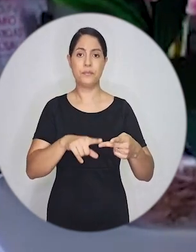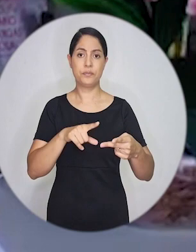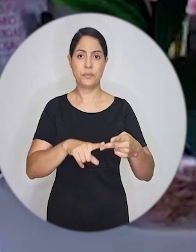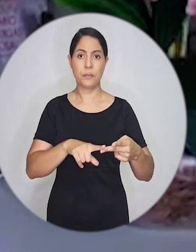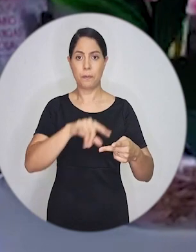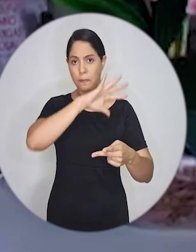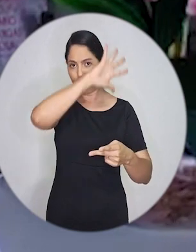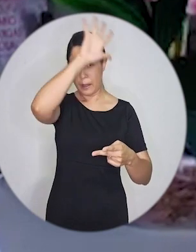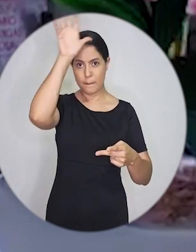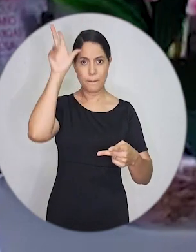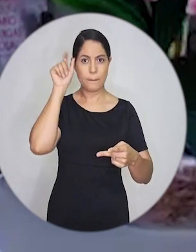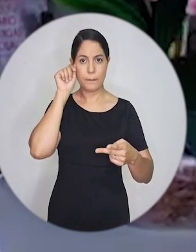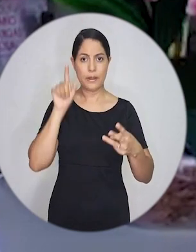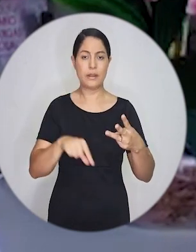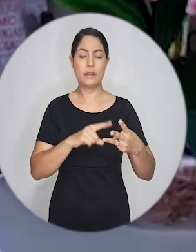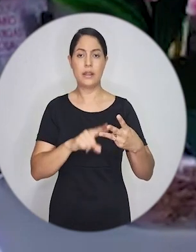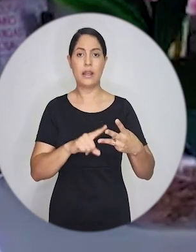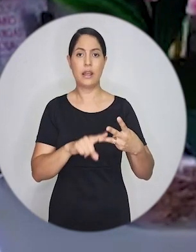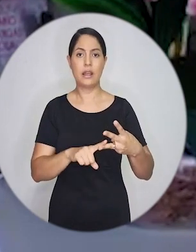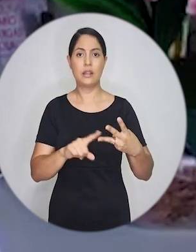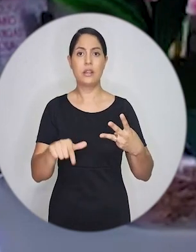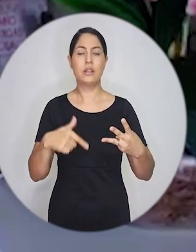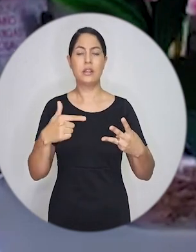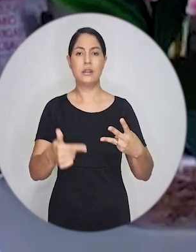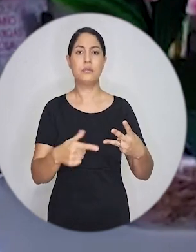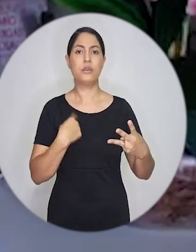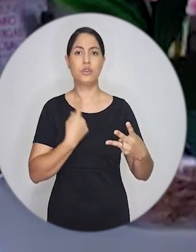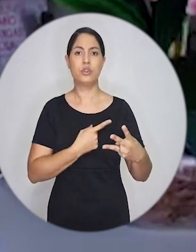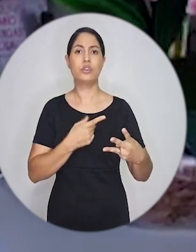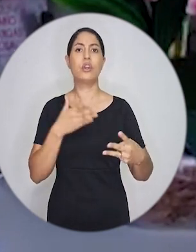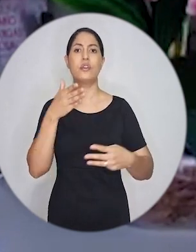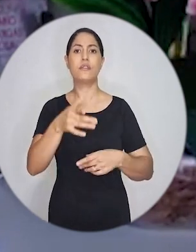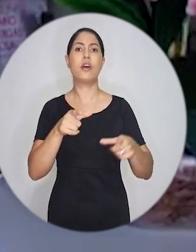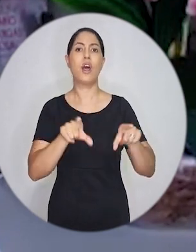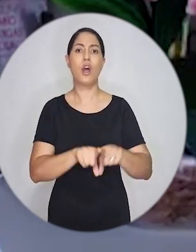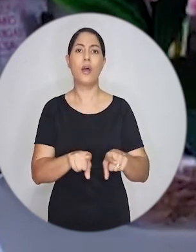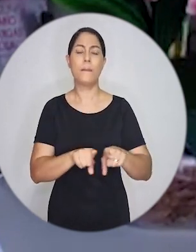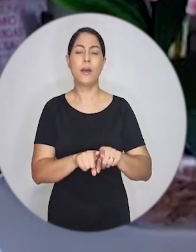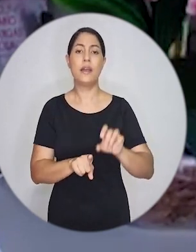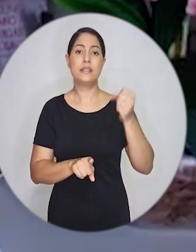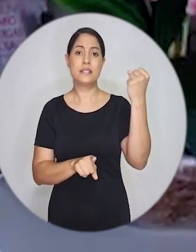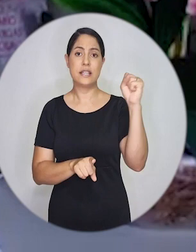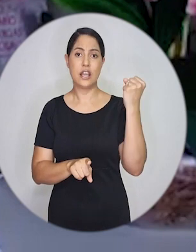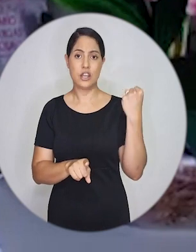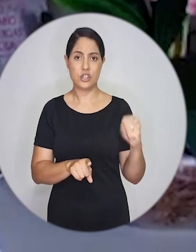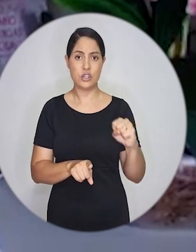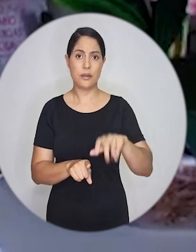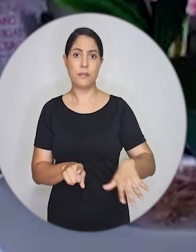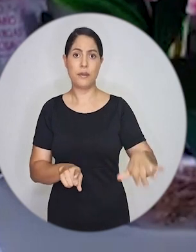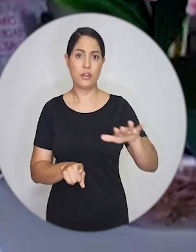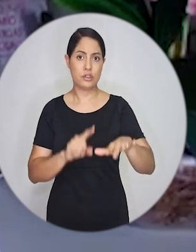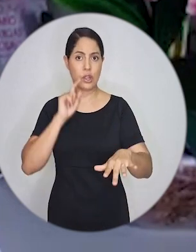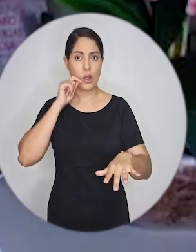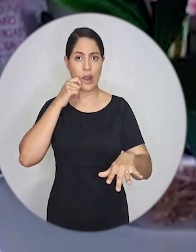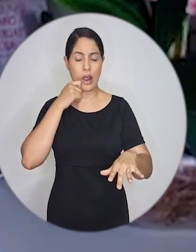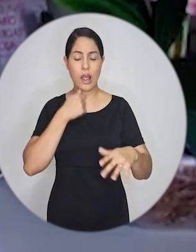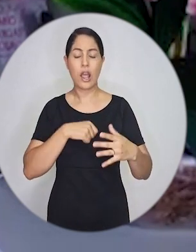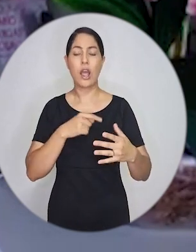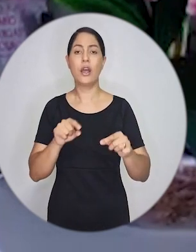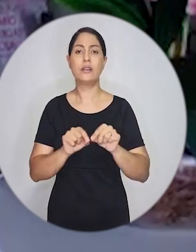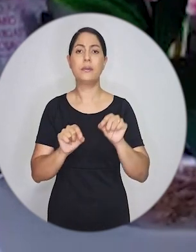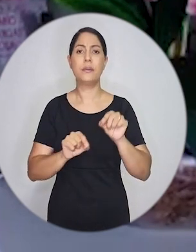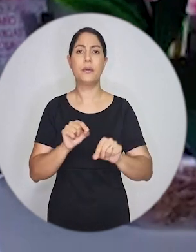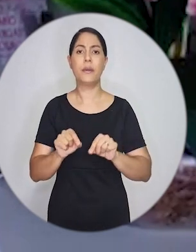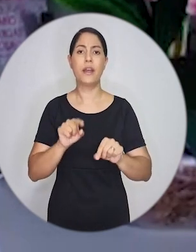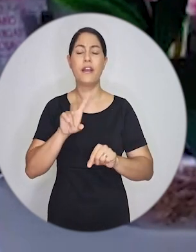com Manaus e sua capital, e depois no dia 5 de dezembro estaremos em Sergipe, Aracaju, também fechando